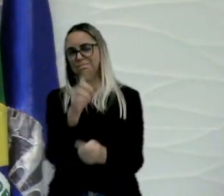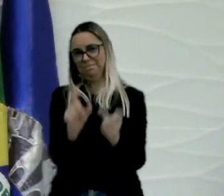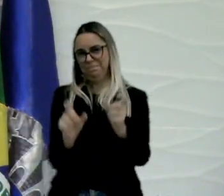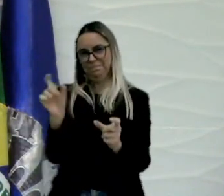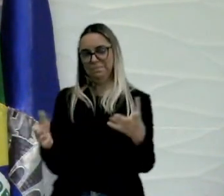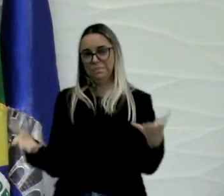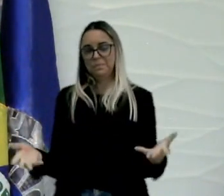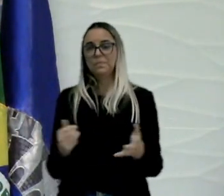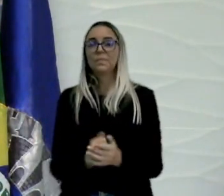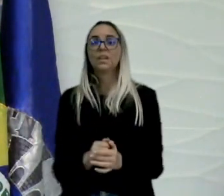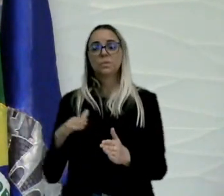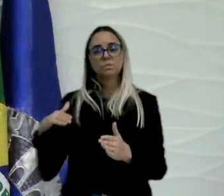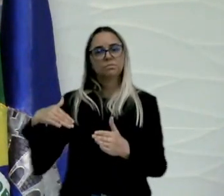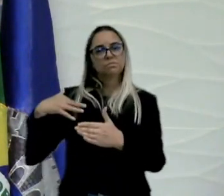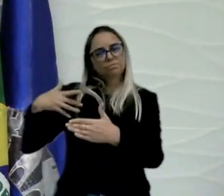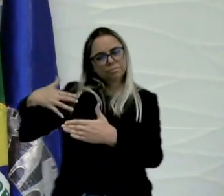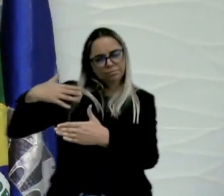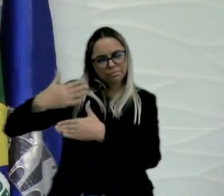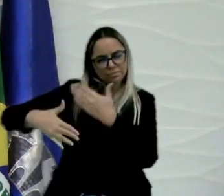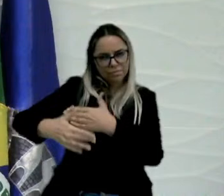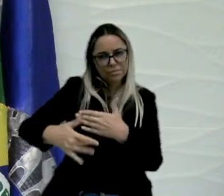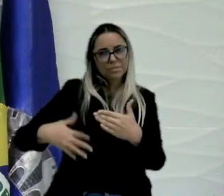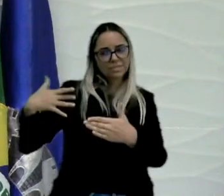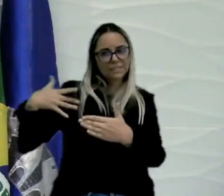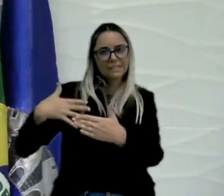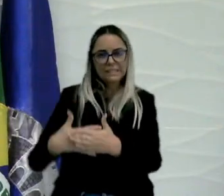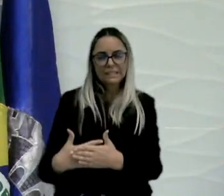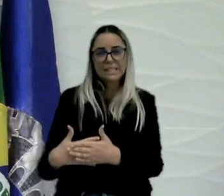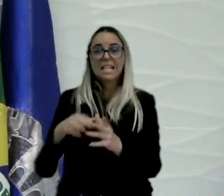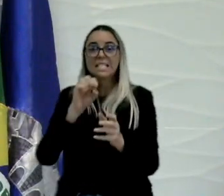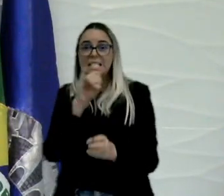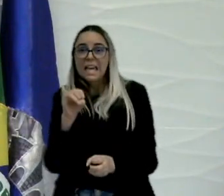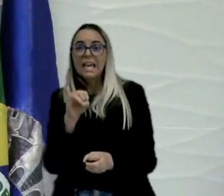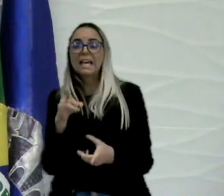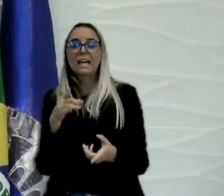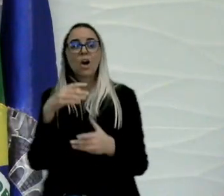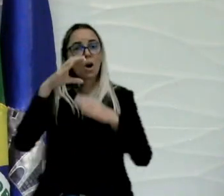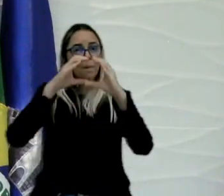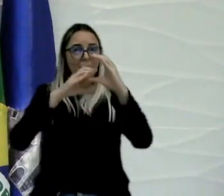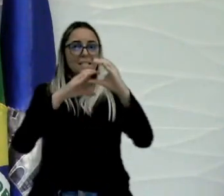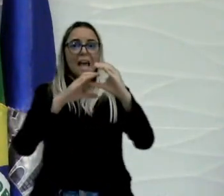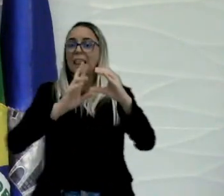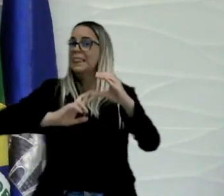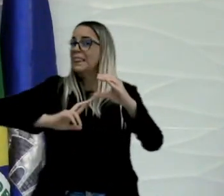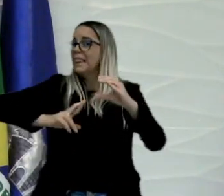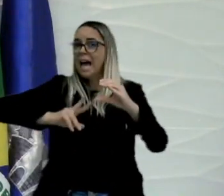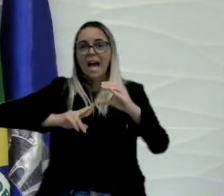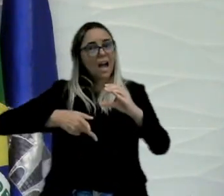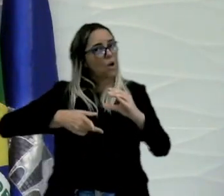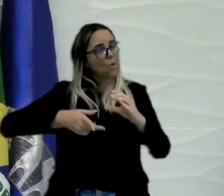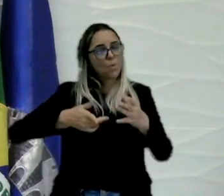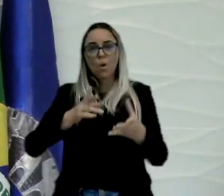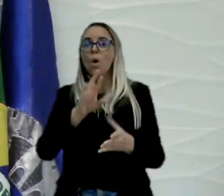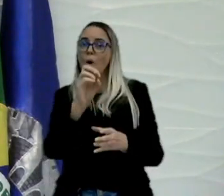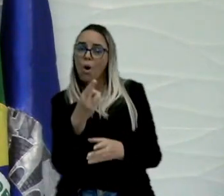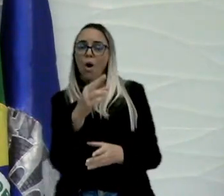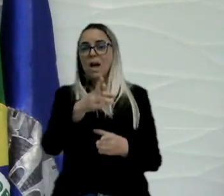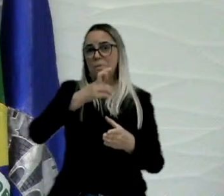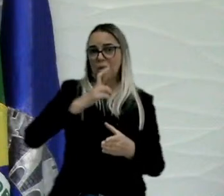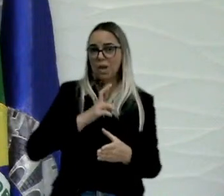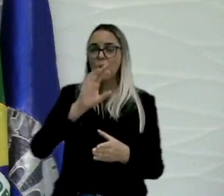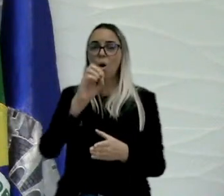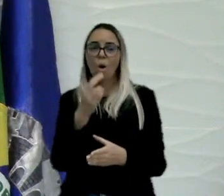transcorrido os dias disse a época que se a compes assim não fizesse iria vir aqui essa Tribuna apresentar um voto de